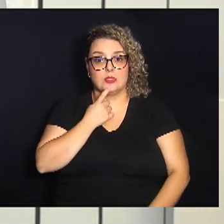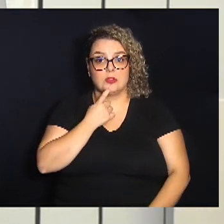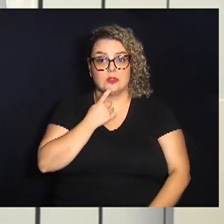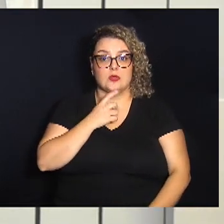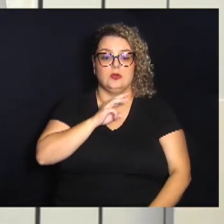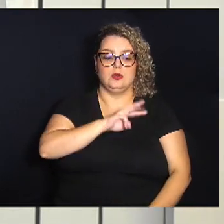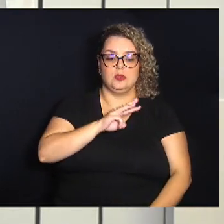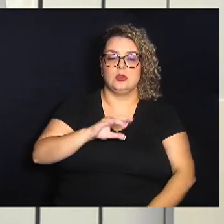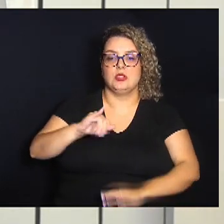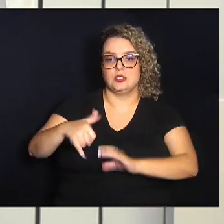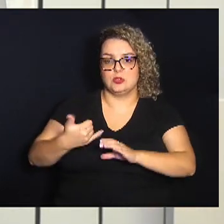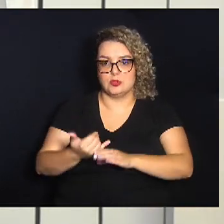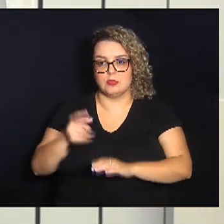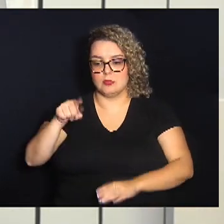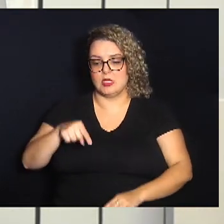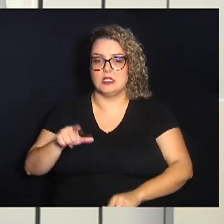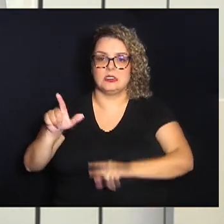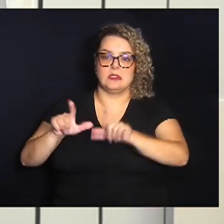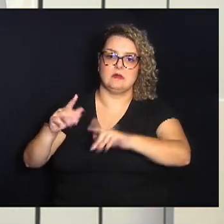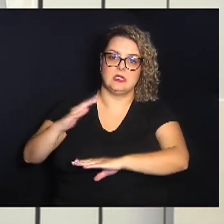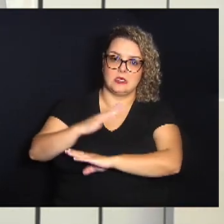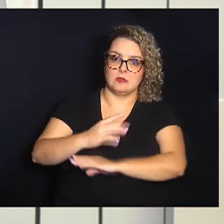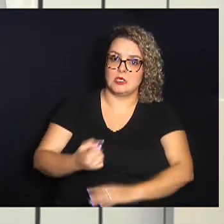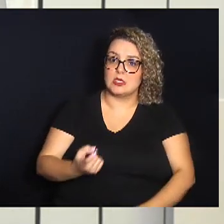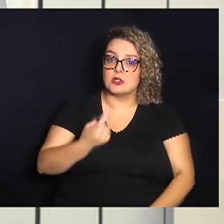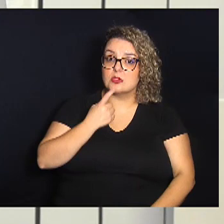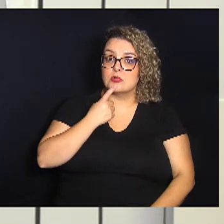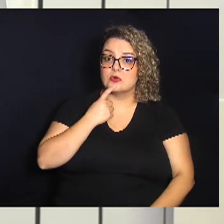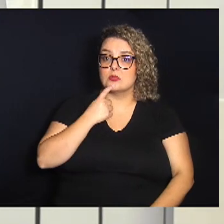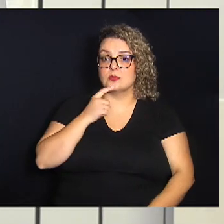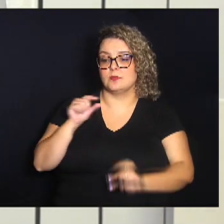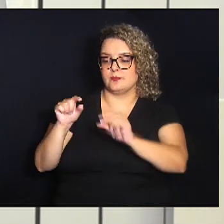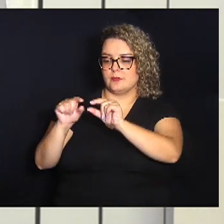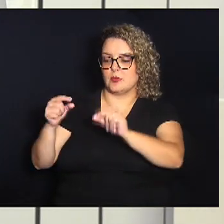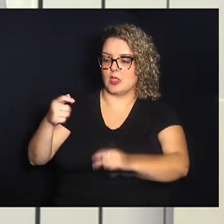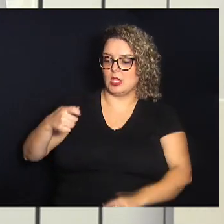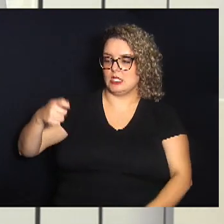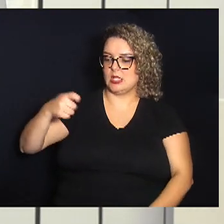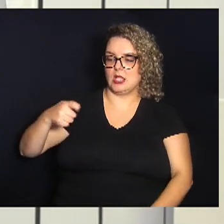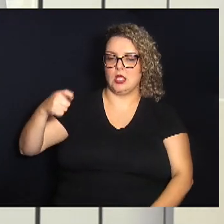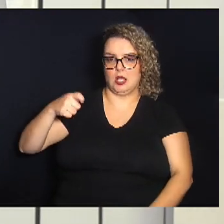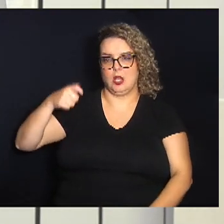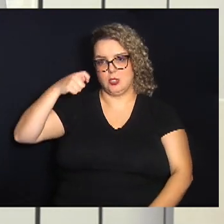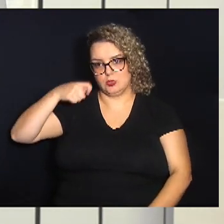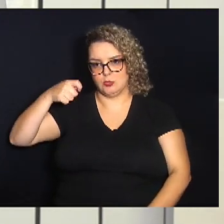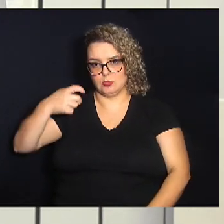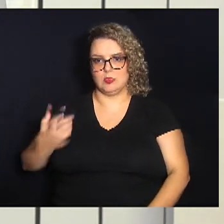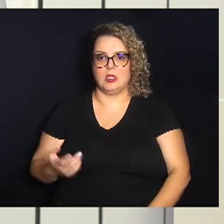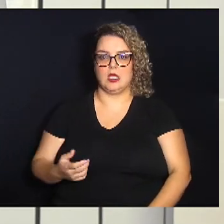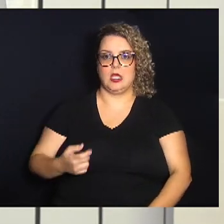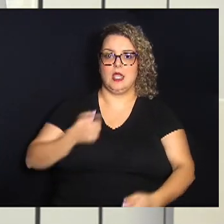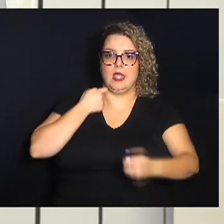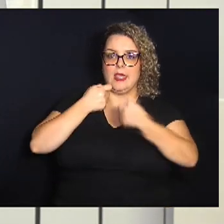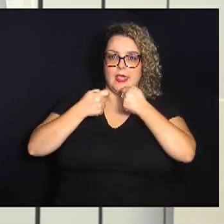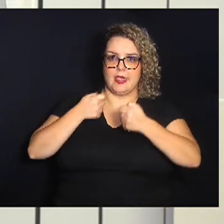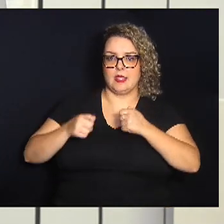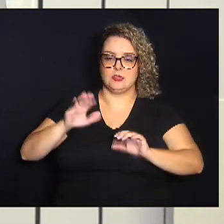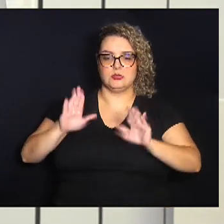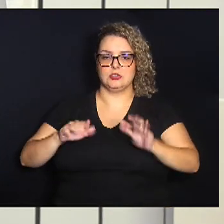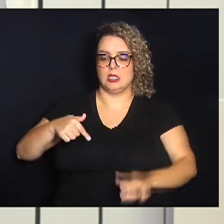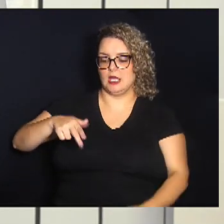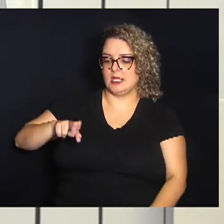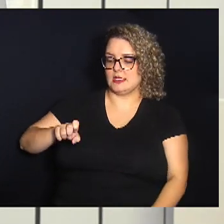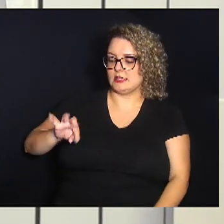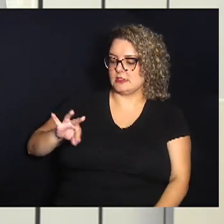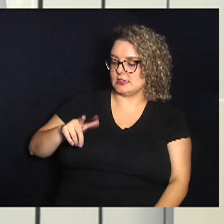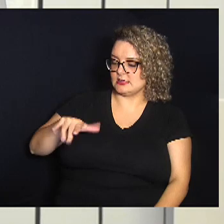lá, youtube.com/TV Câmara Campinas. Aí você vai na lupa ali na busca e digita Questão de Ordem Fevereiro Violeta.